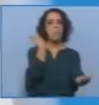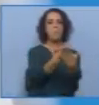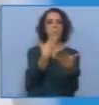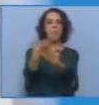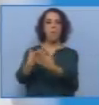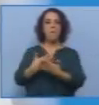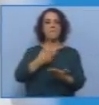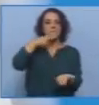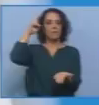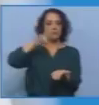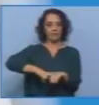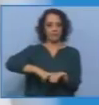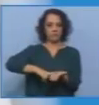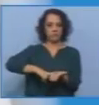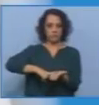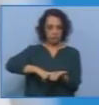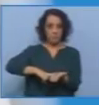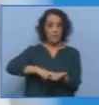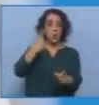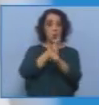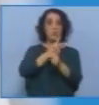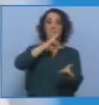verdade. Todo aquele que é da